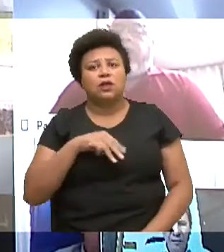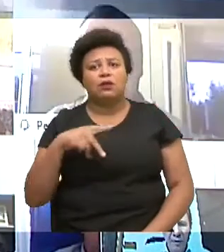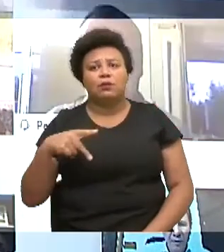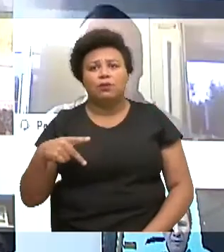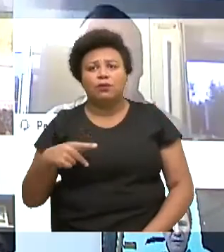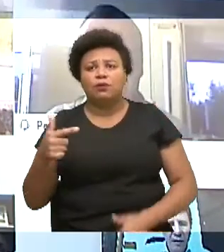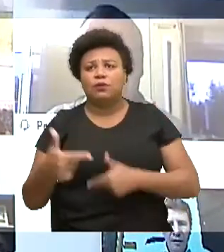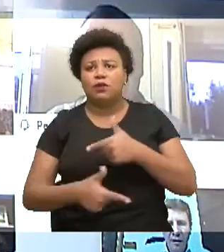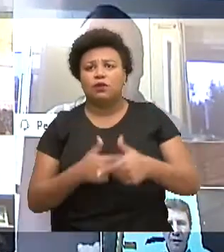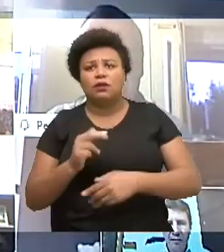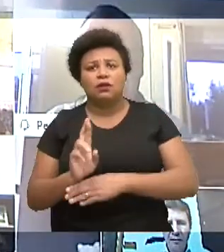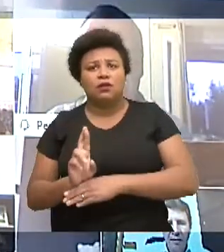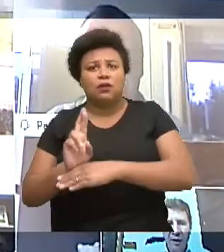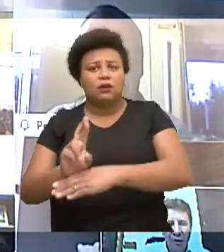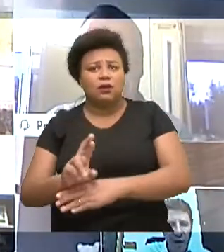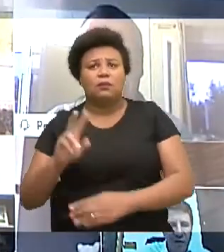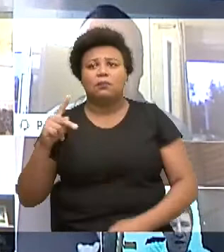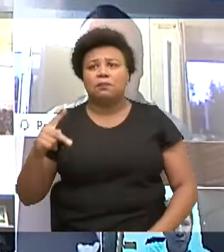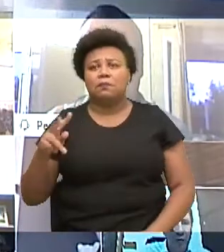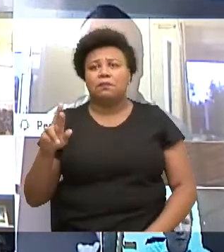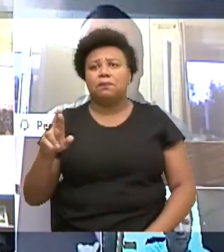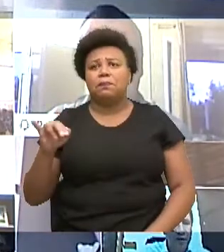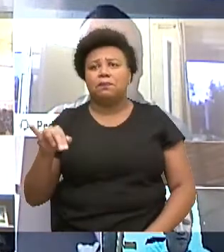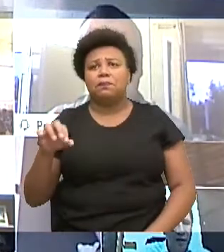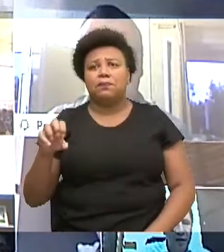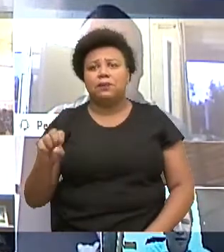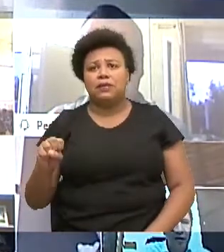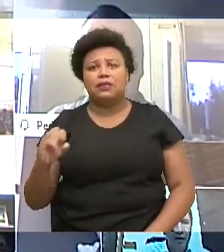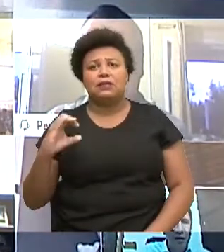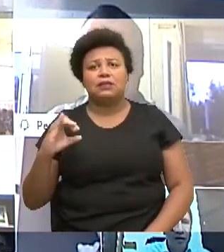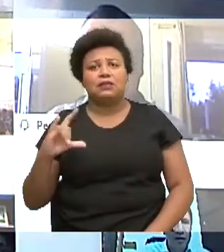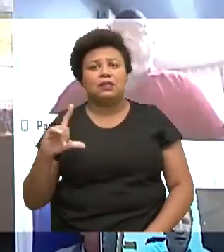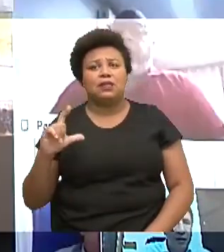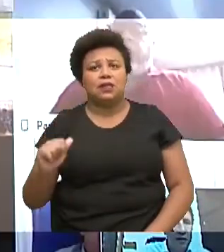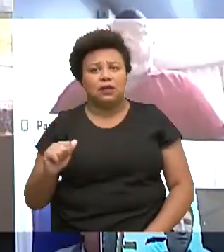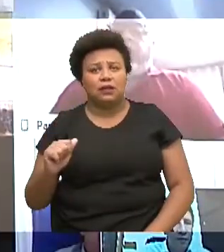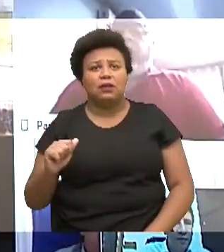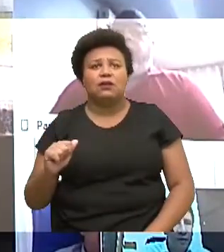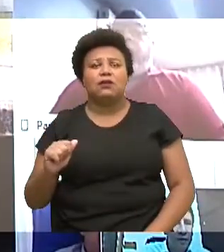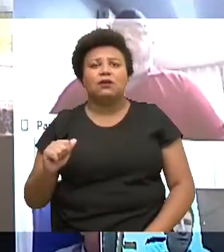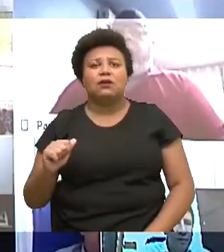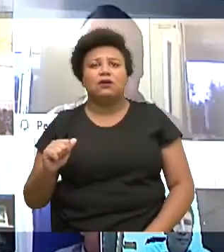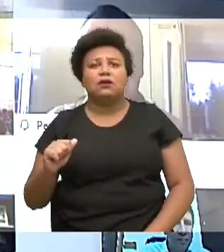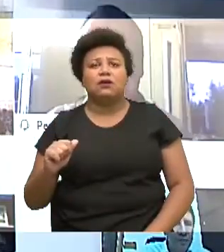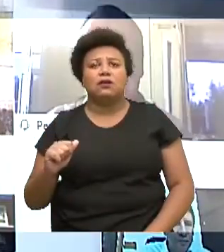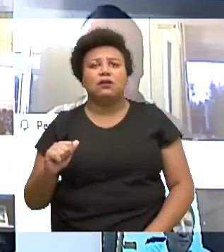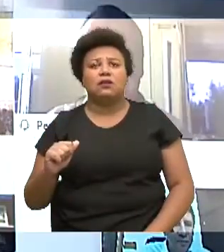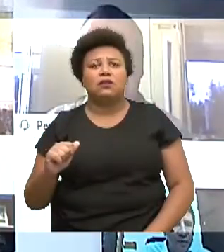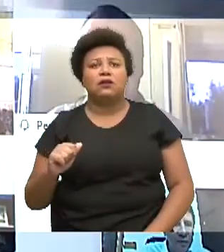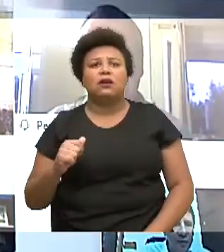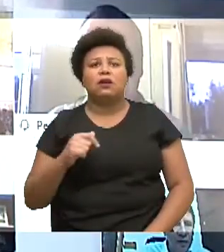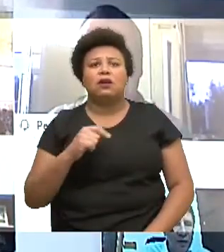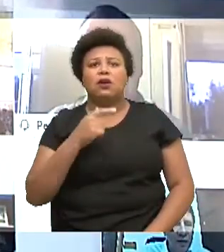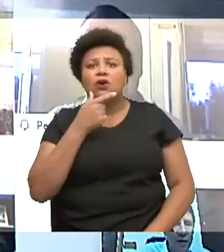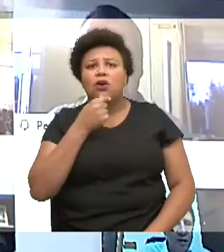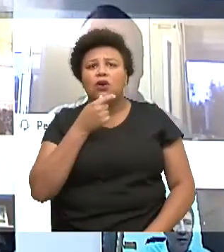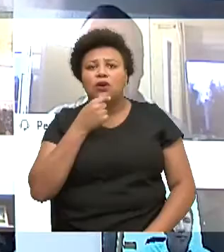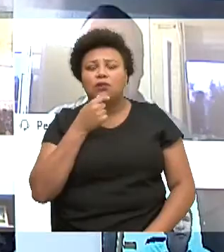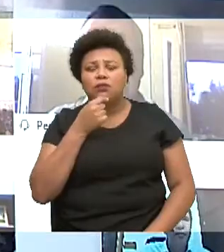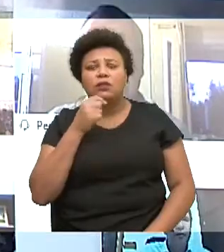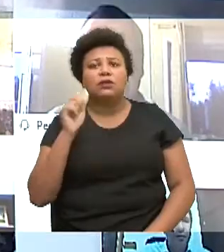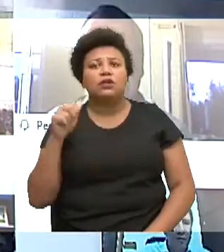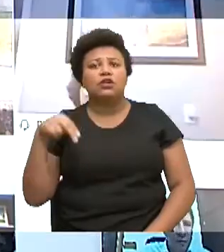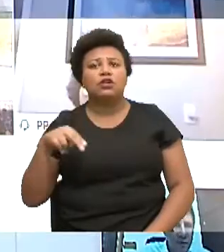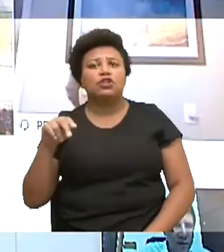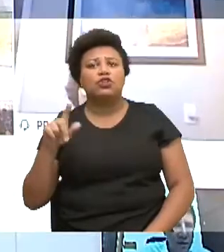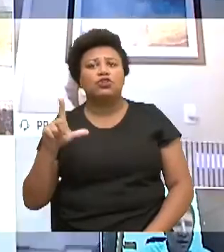representado por Priscila Schwartz. Então, o Ministério Público pela Priscila. Ângela, Ministério Público do Estado do Rio Grande do Sul,